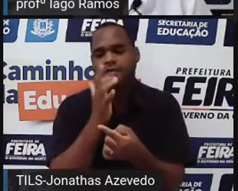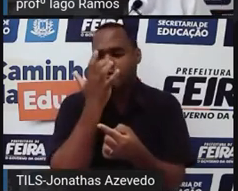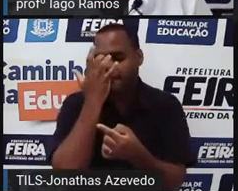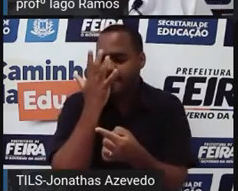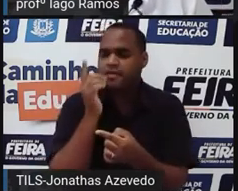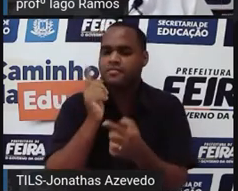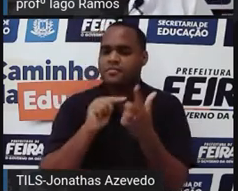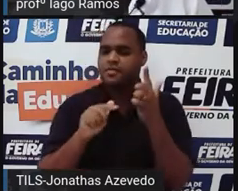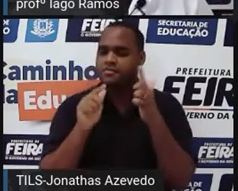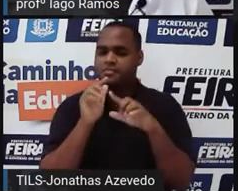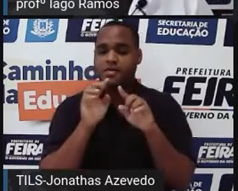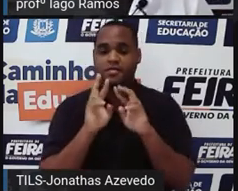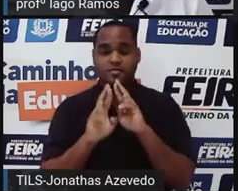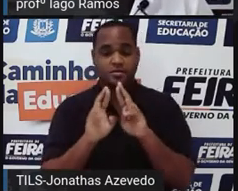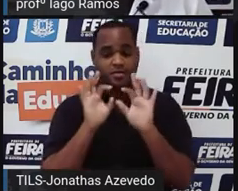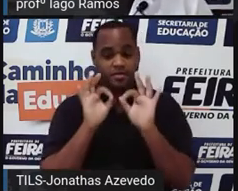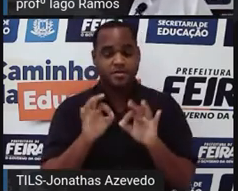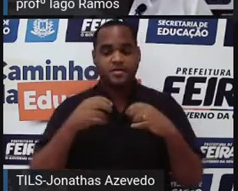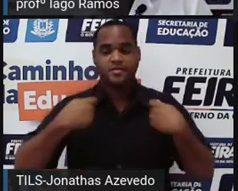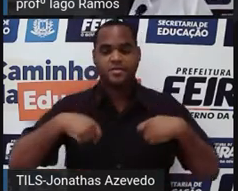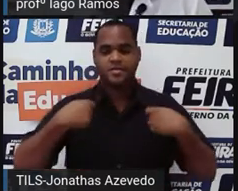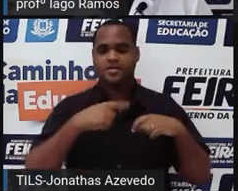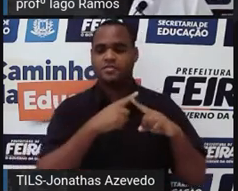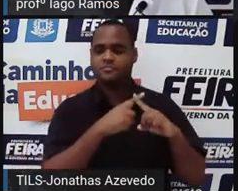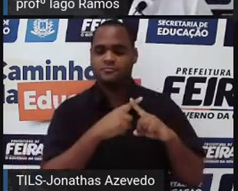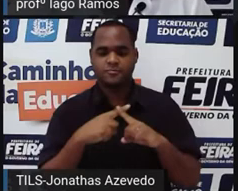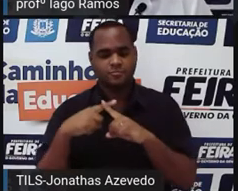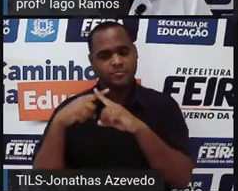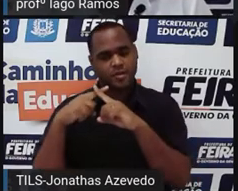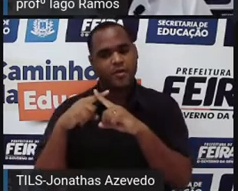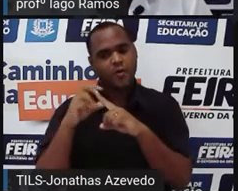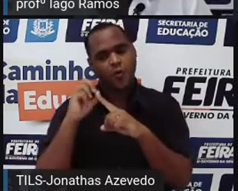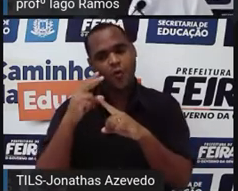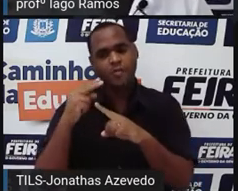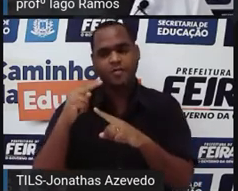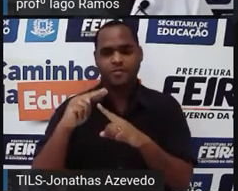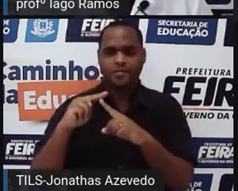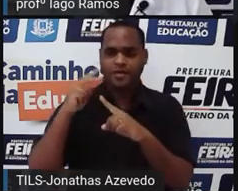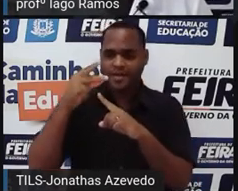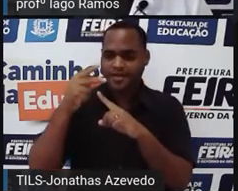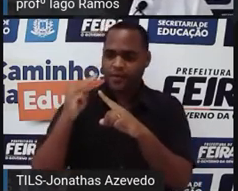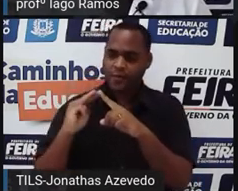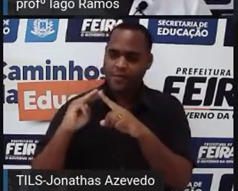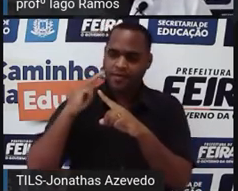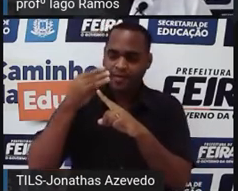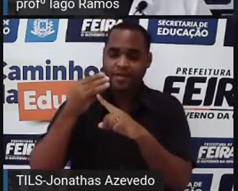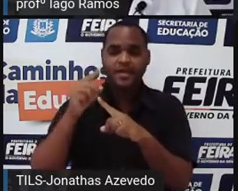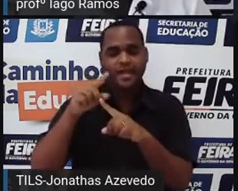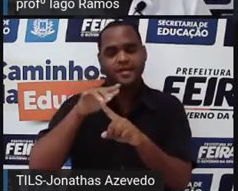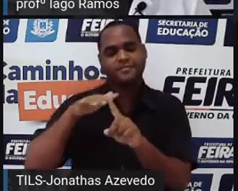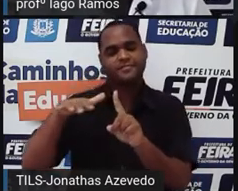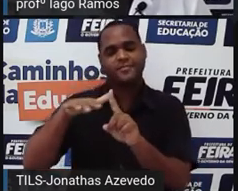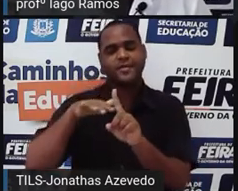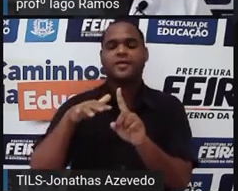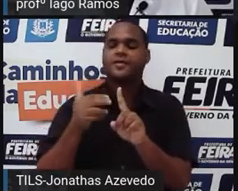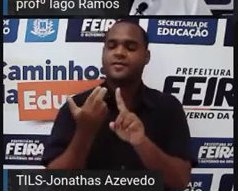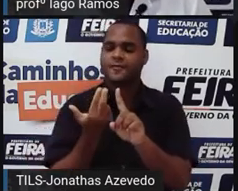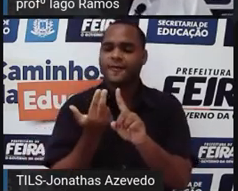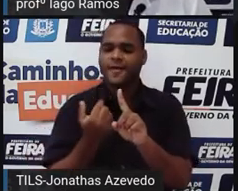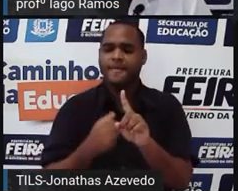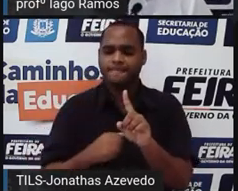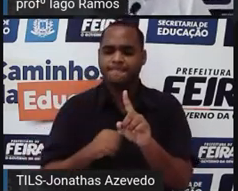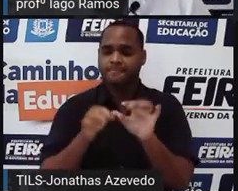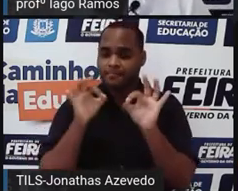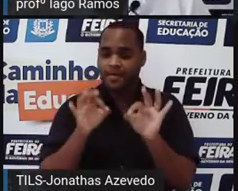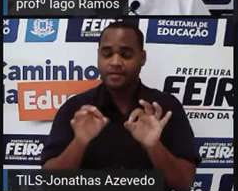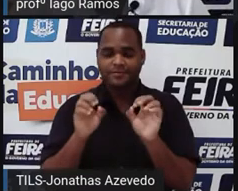esse cálculo quando a gente precisa multiplicar potenciações que têm bases iguais, certo?